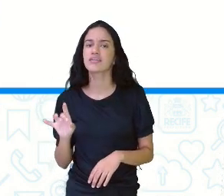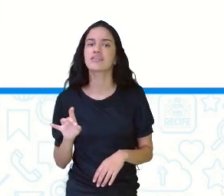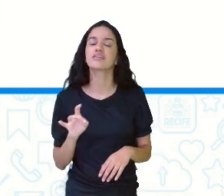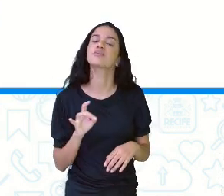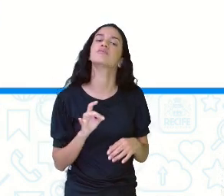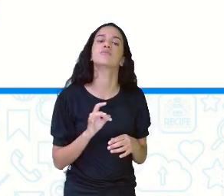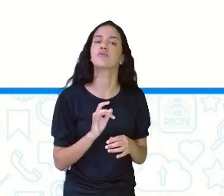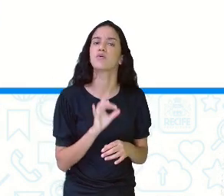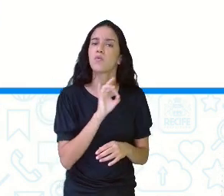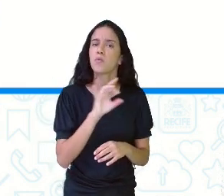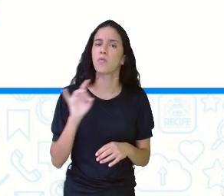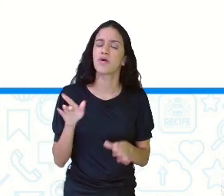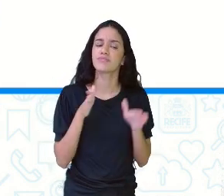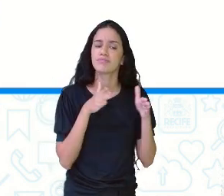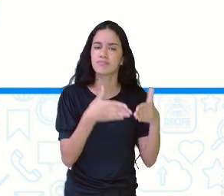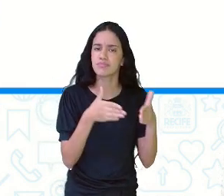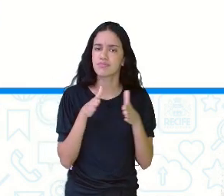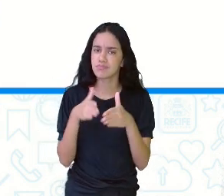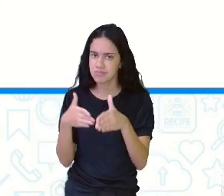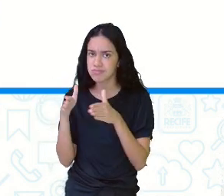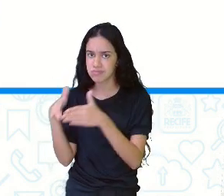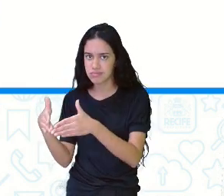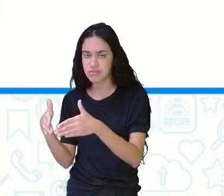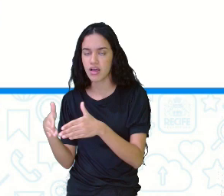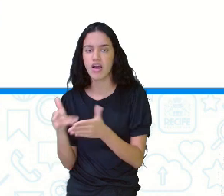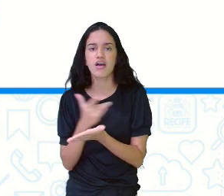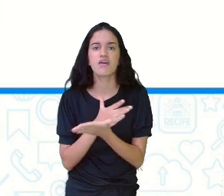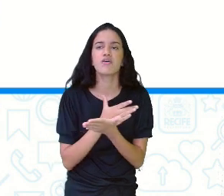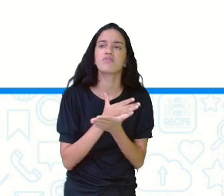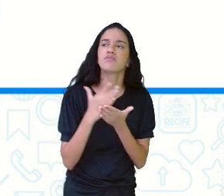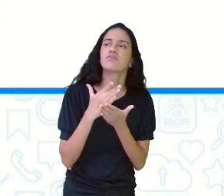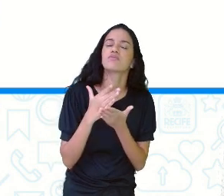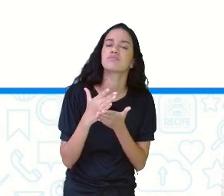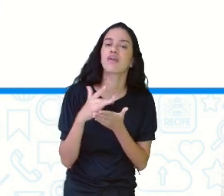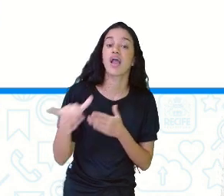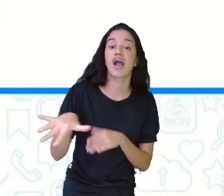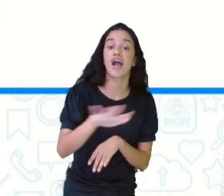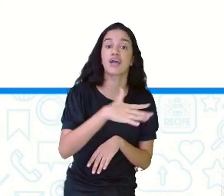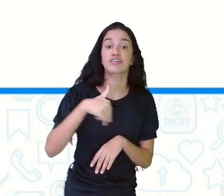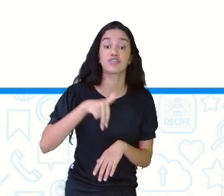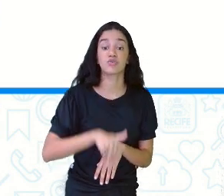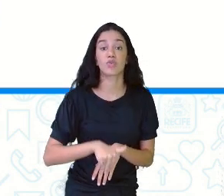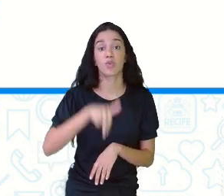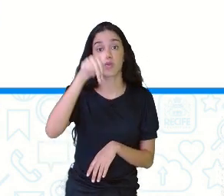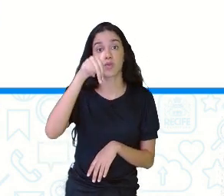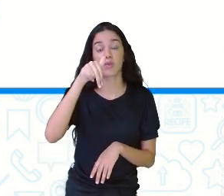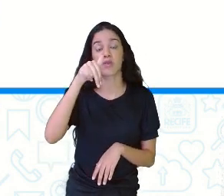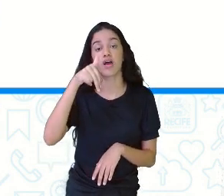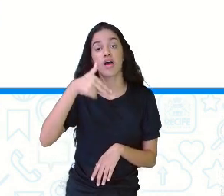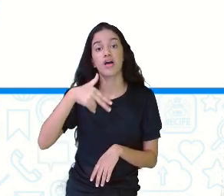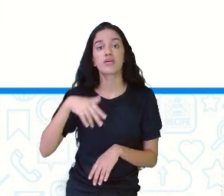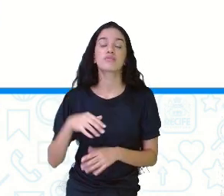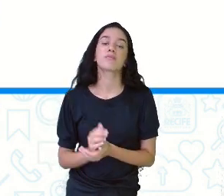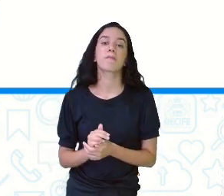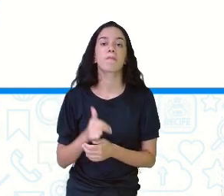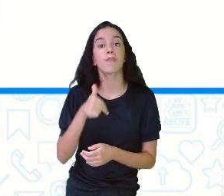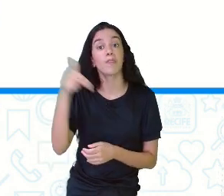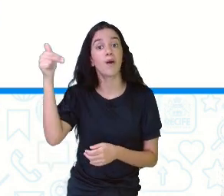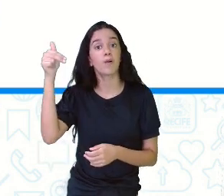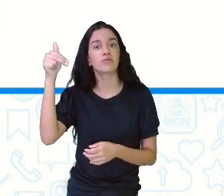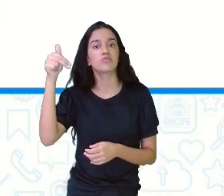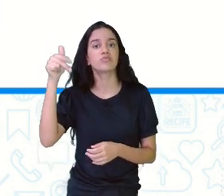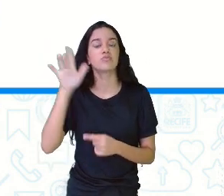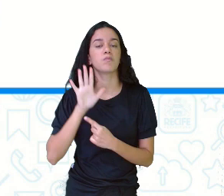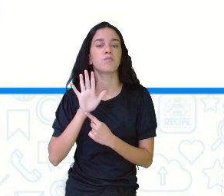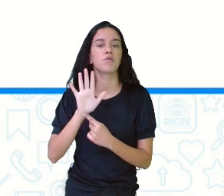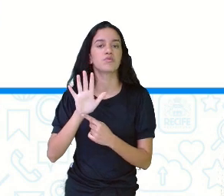as suas especificidades, tá? A gente vai começar, claro, pela região norte, que é representada